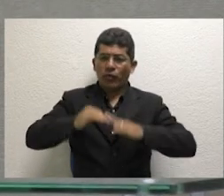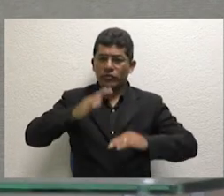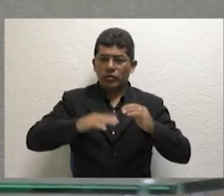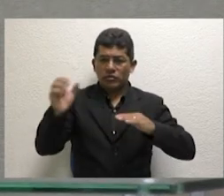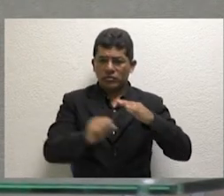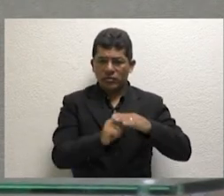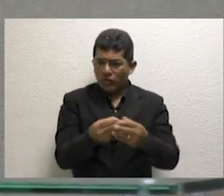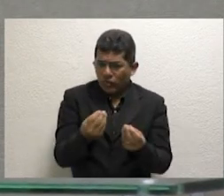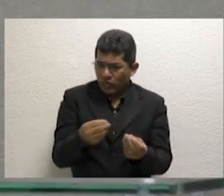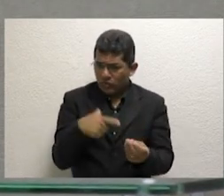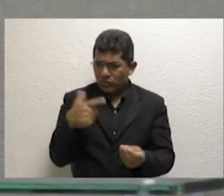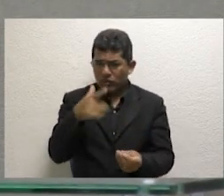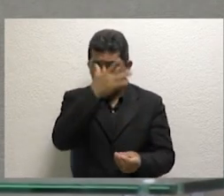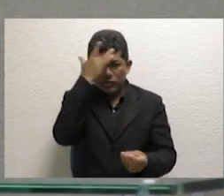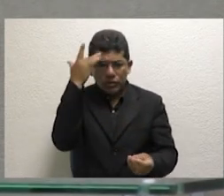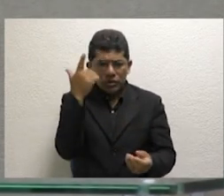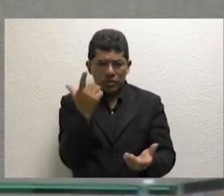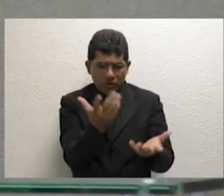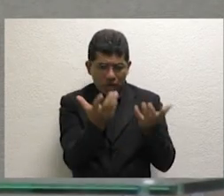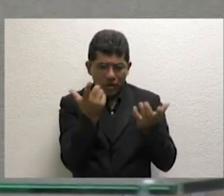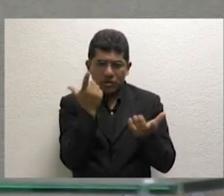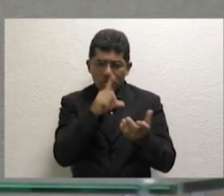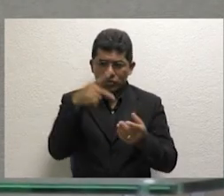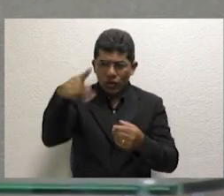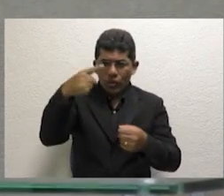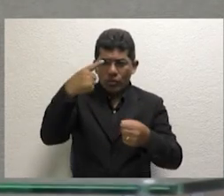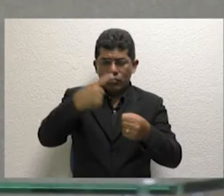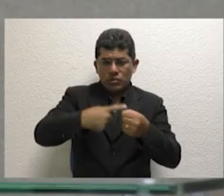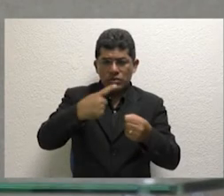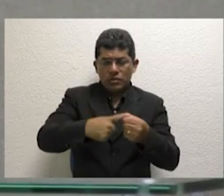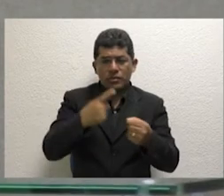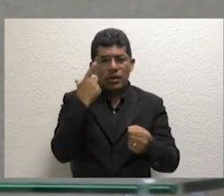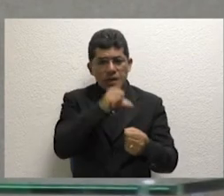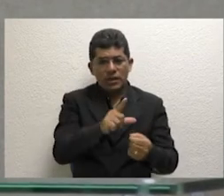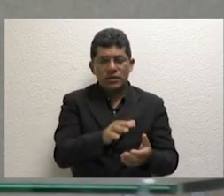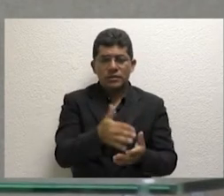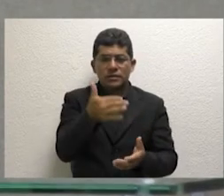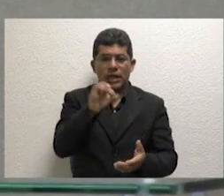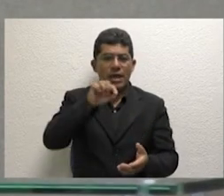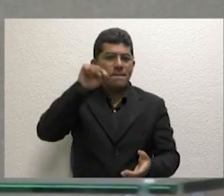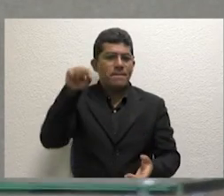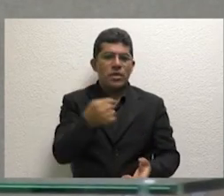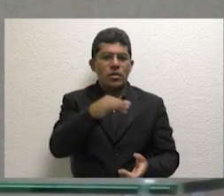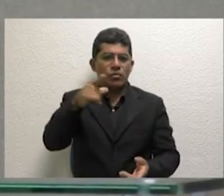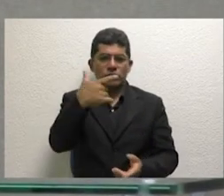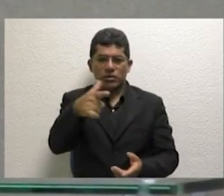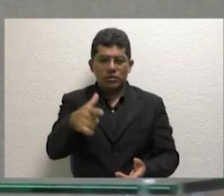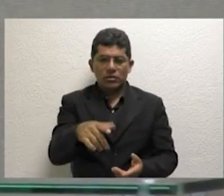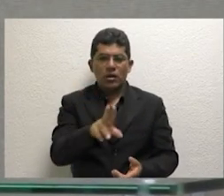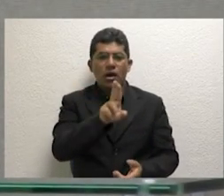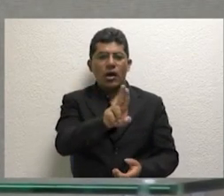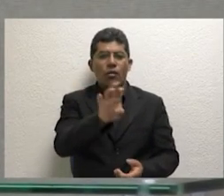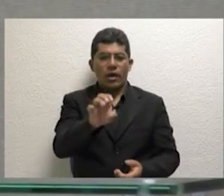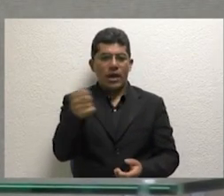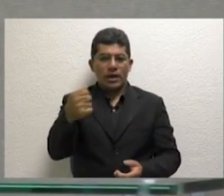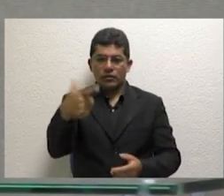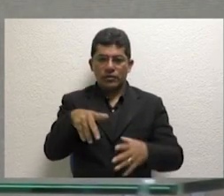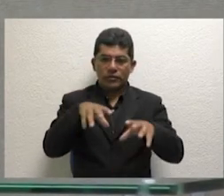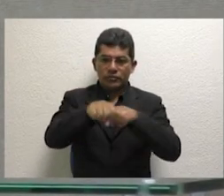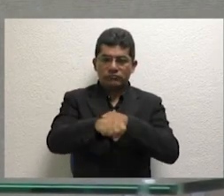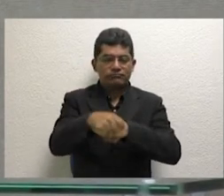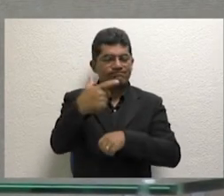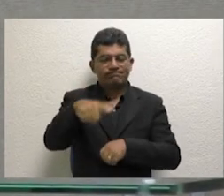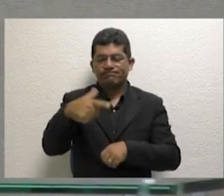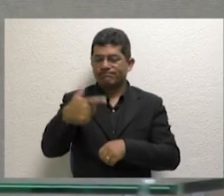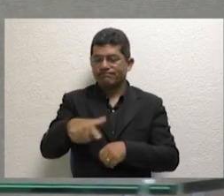alguém para querer ganhar 10 mil reais no teu município aí disse não não tem eu digo a OEA não forma ele disse não